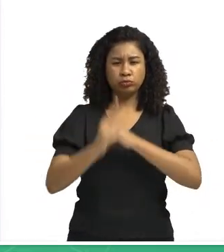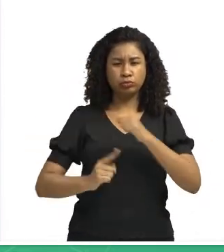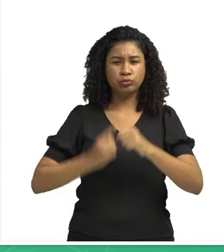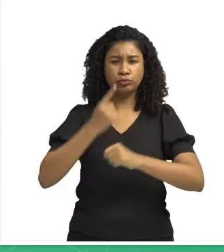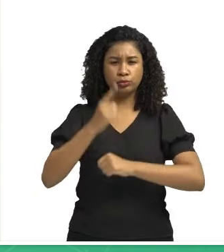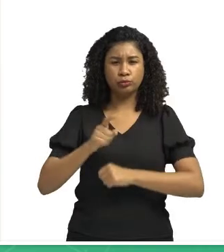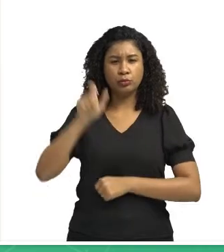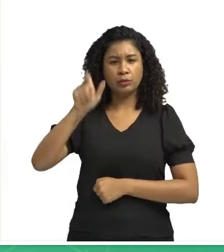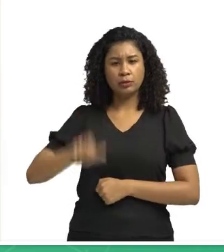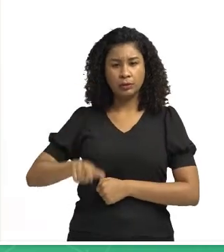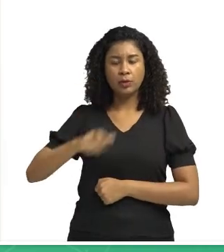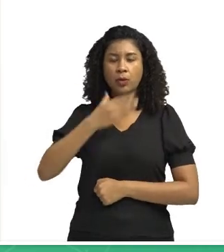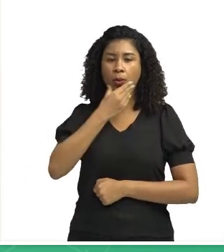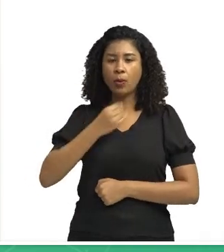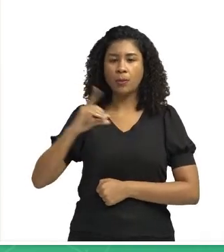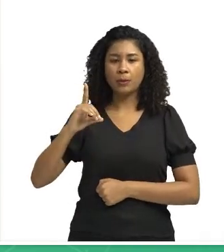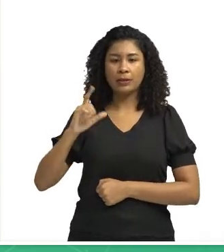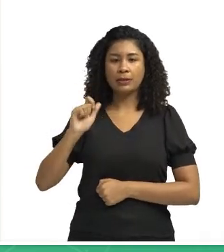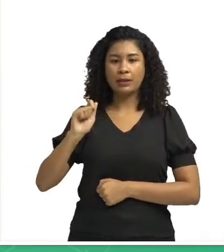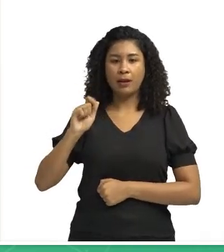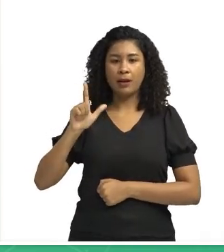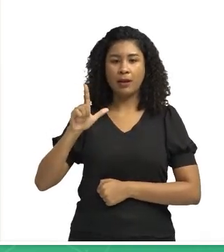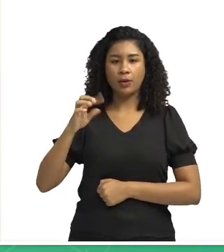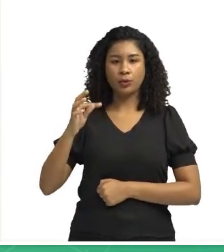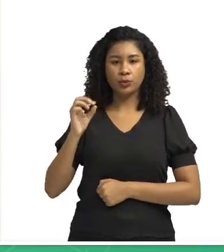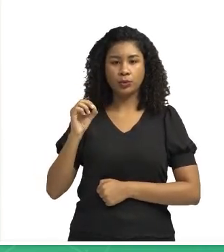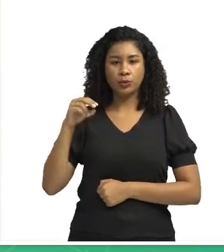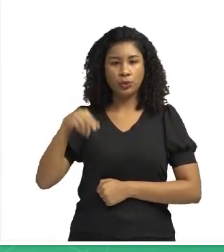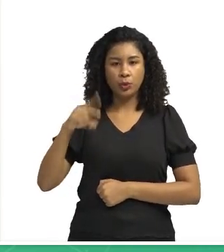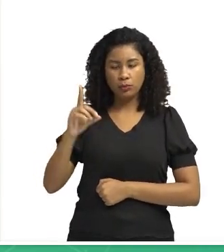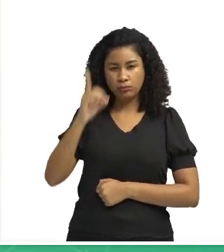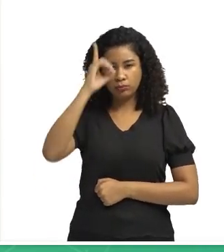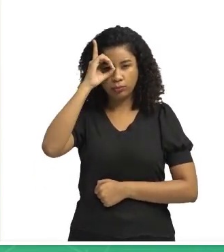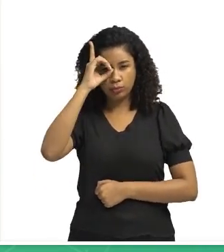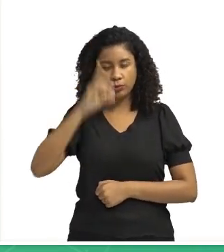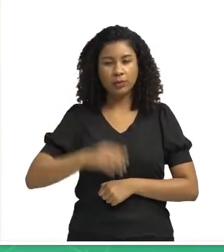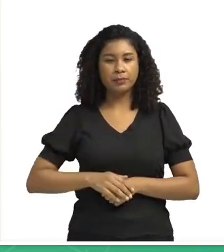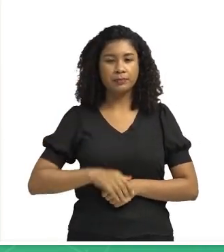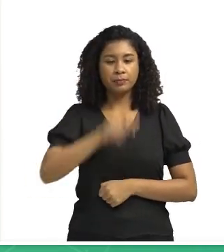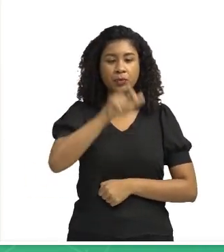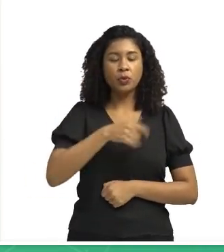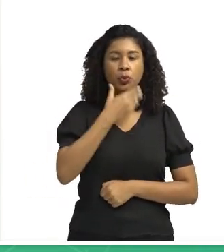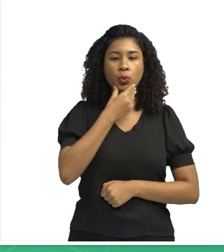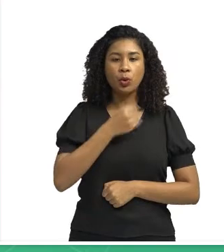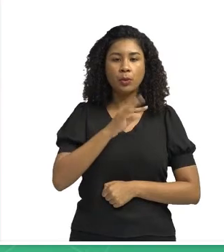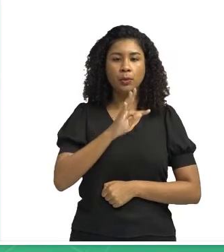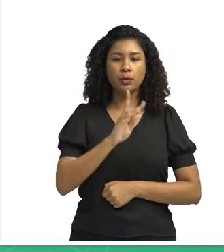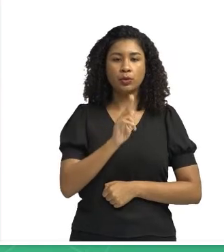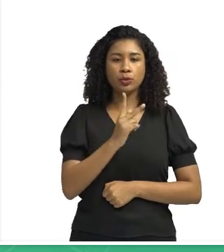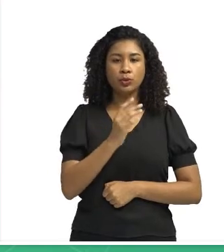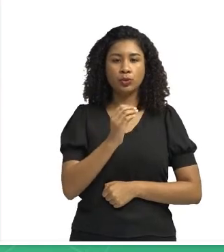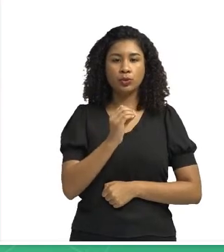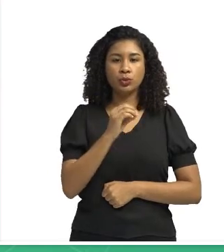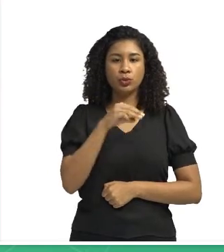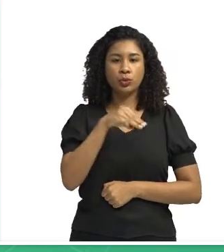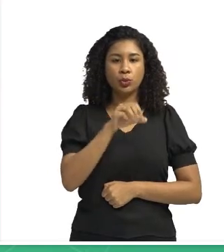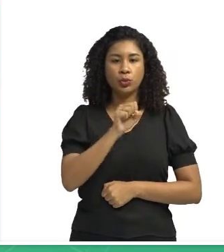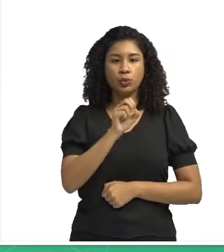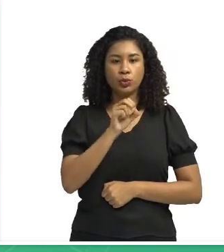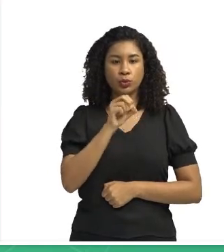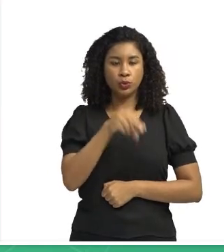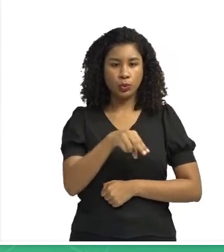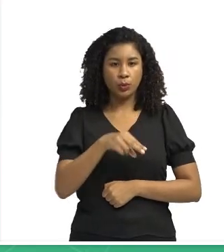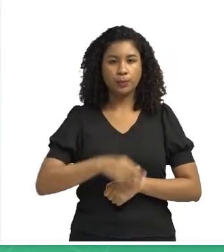Thomson. Agora, a gente vai compreender o que são modelos atômicos. Os